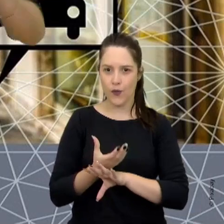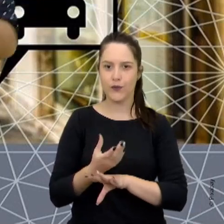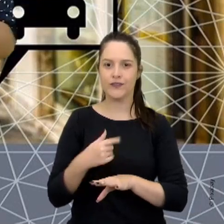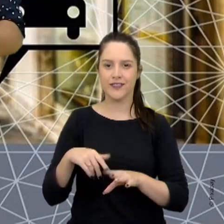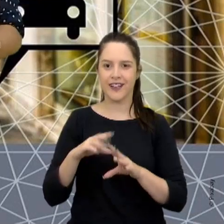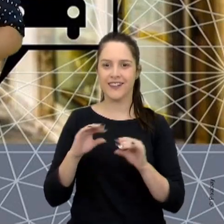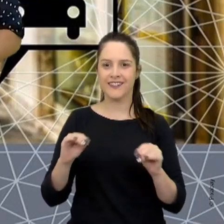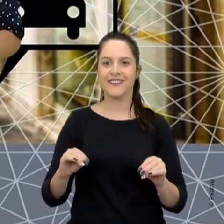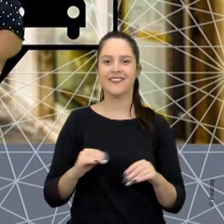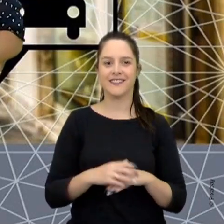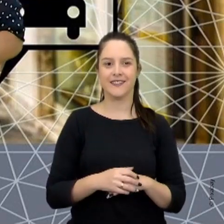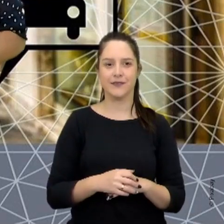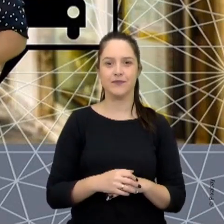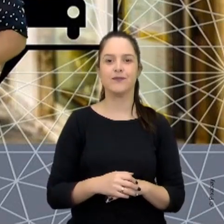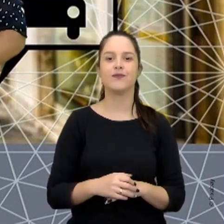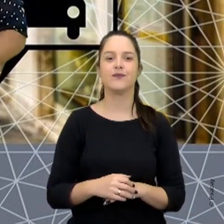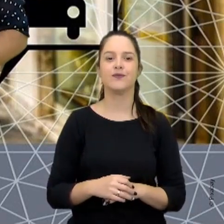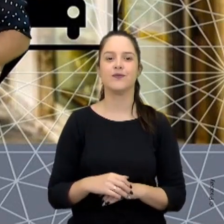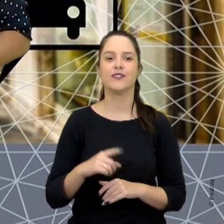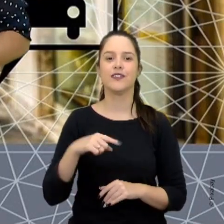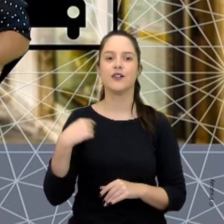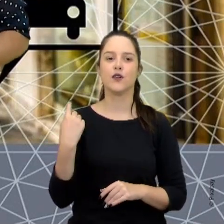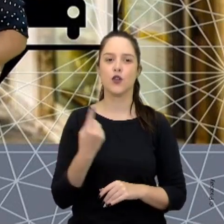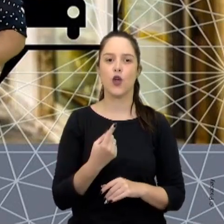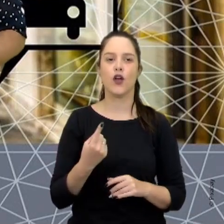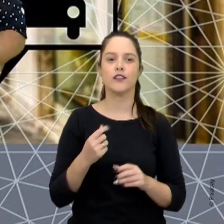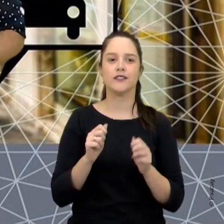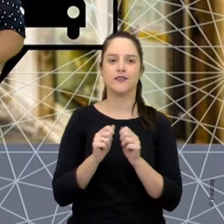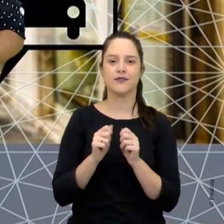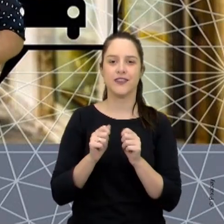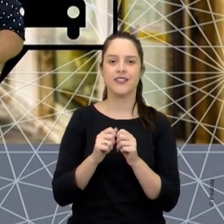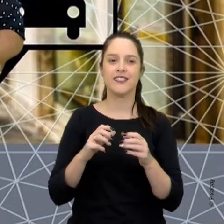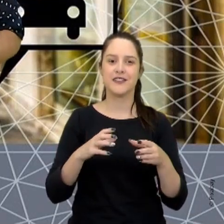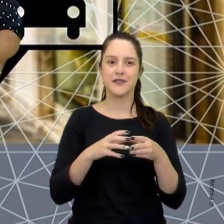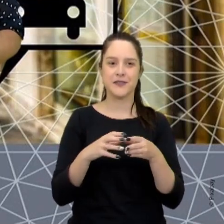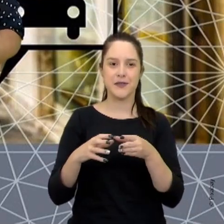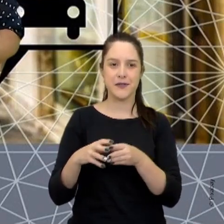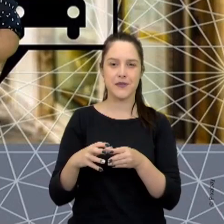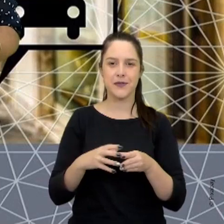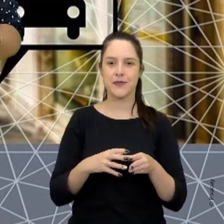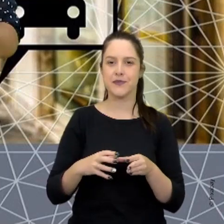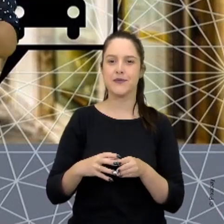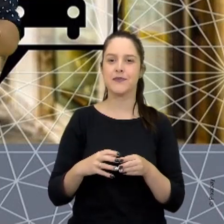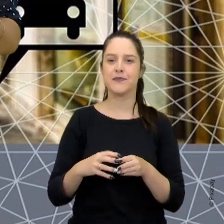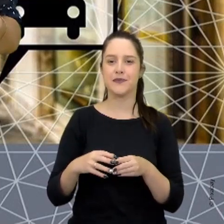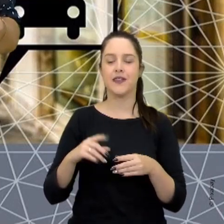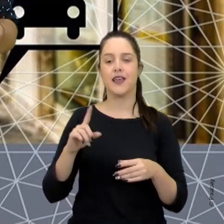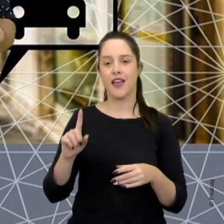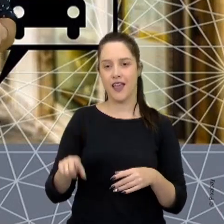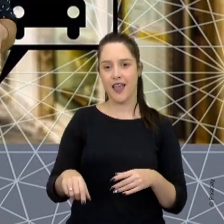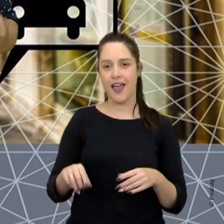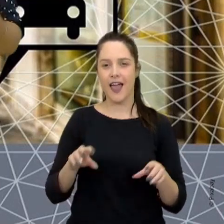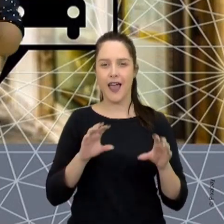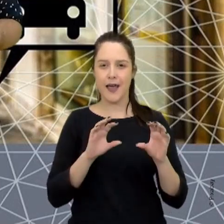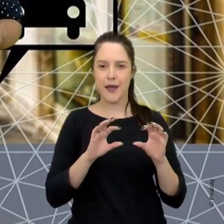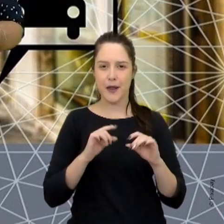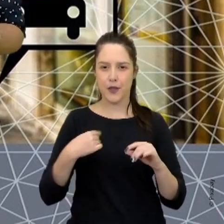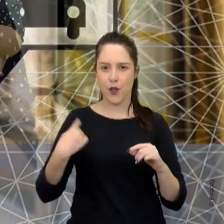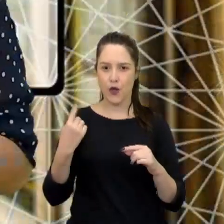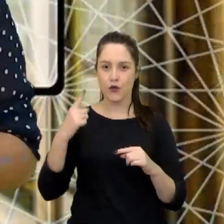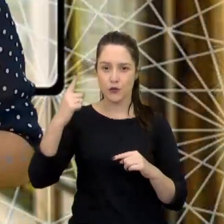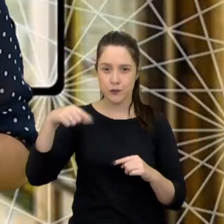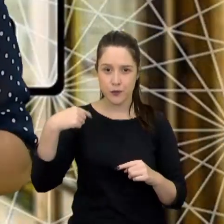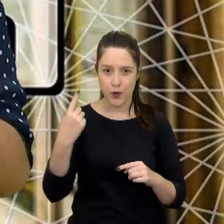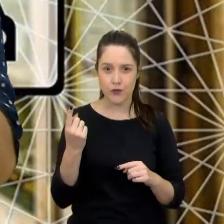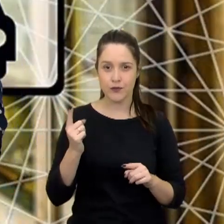Vamos fazer nossa compilação de engasgadas. Não, eu tenho várias, porque nosso próximo